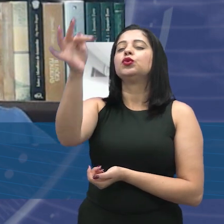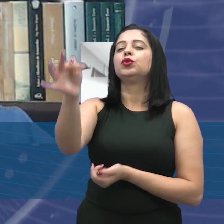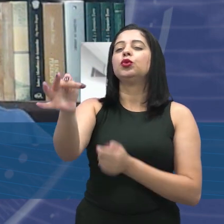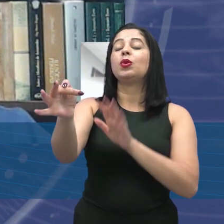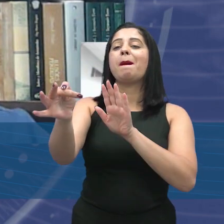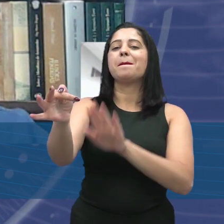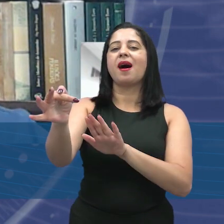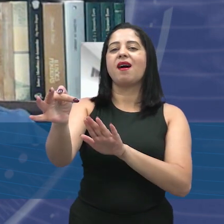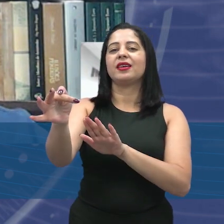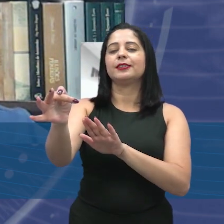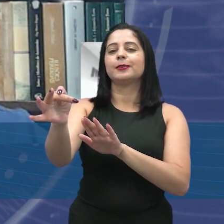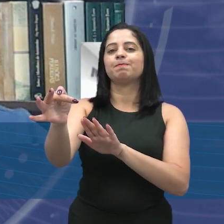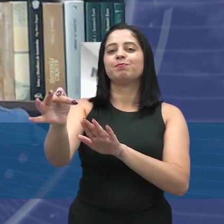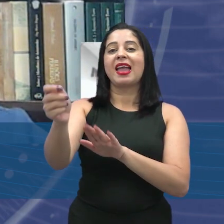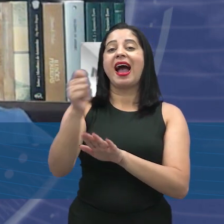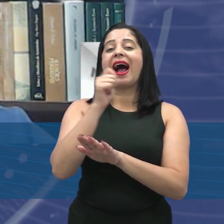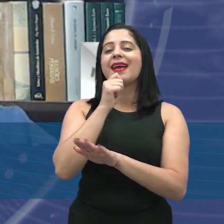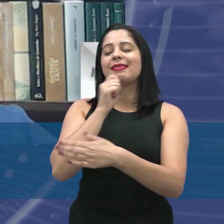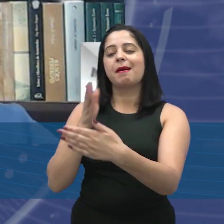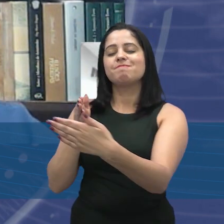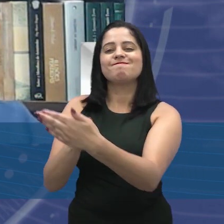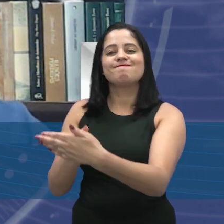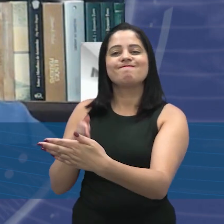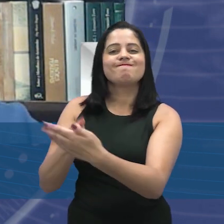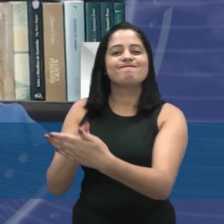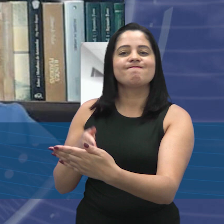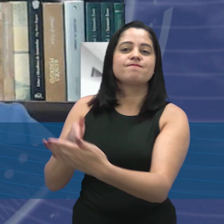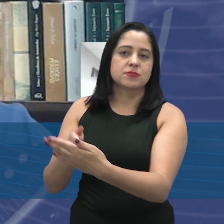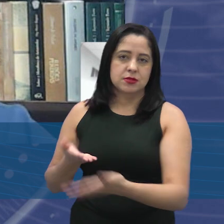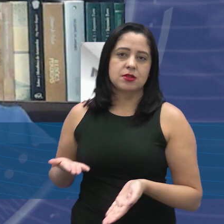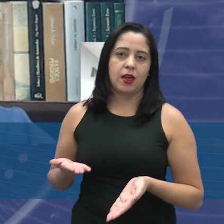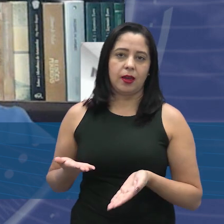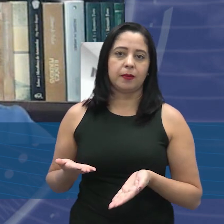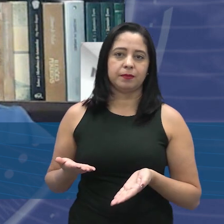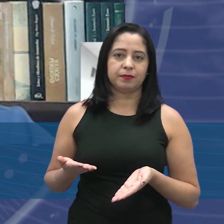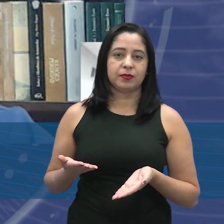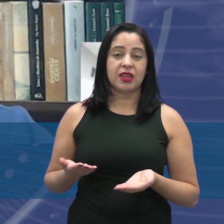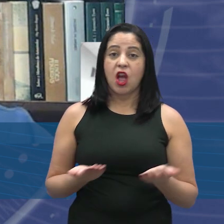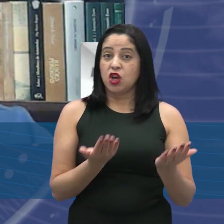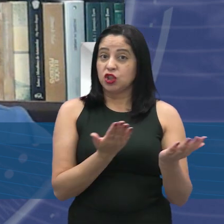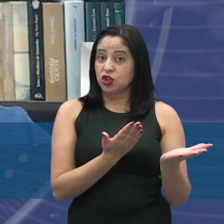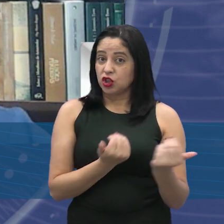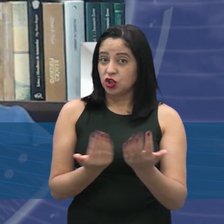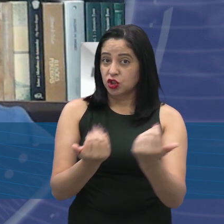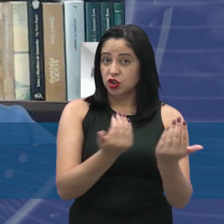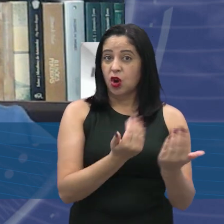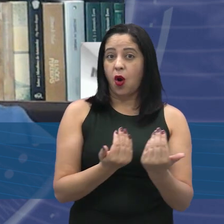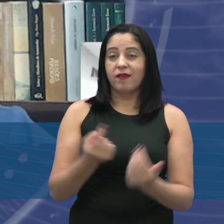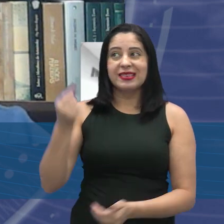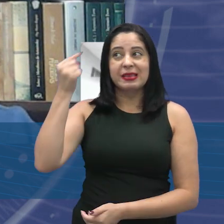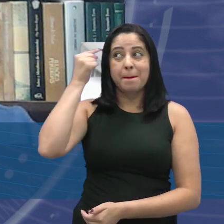passado. Esse elemento é que a gente precisa entender nessa discussão. Nós temos jovens com mentalidade